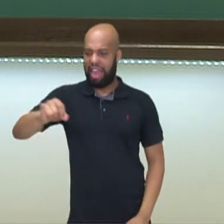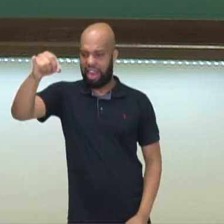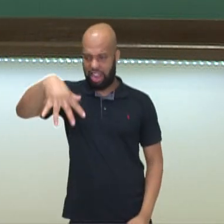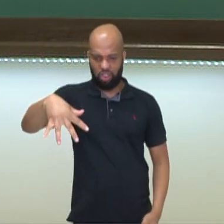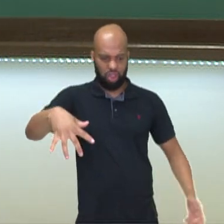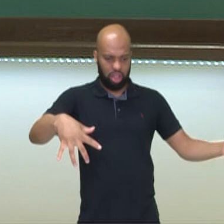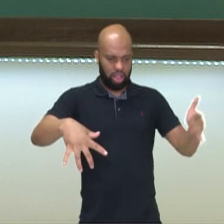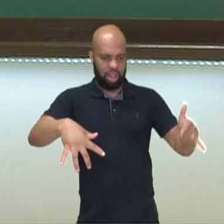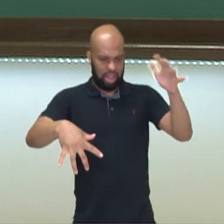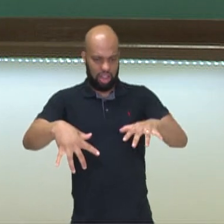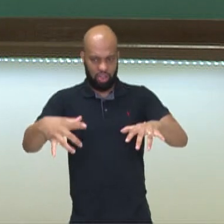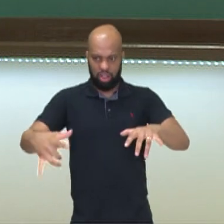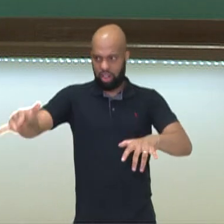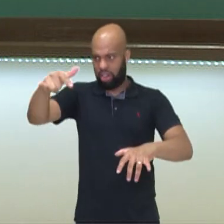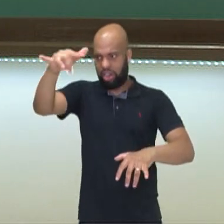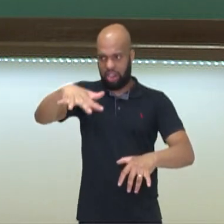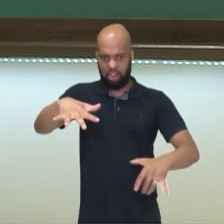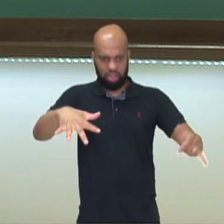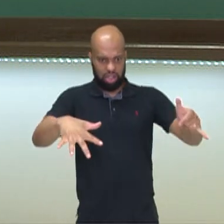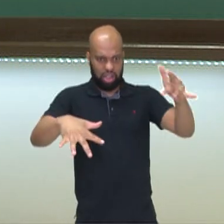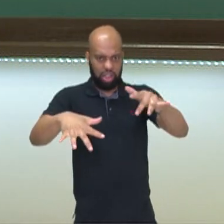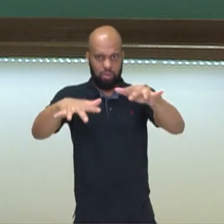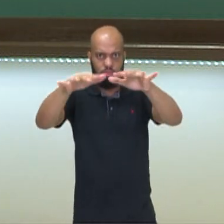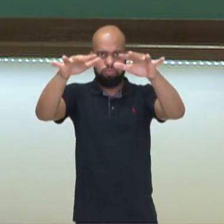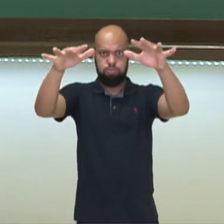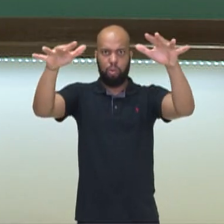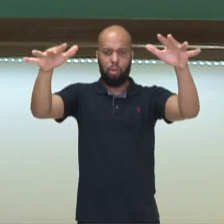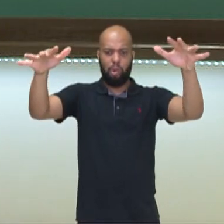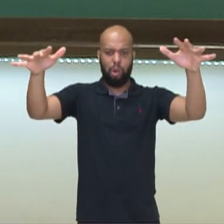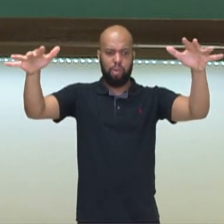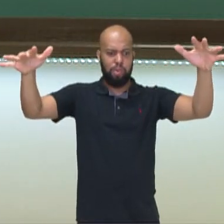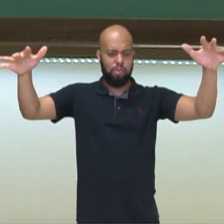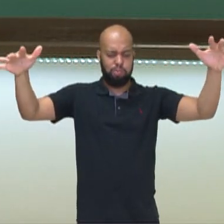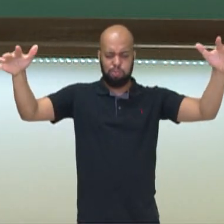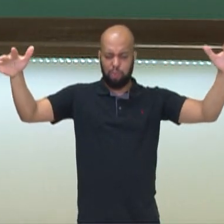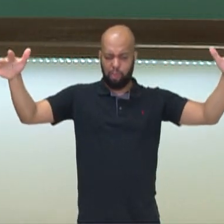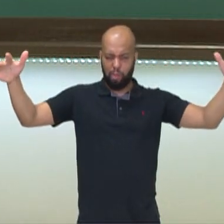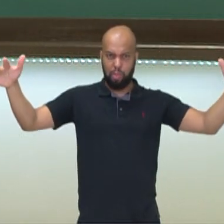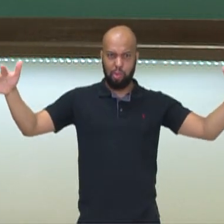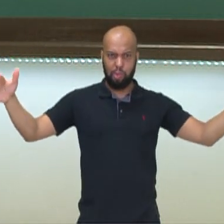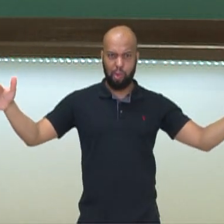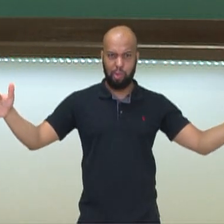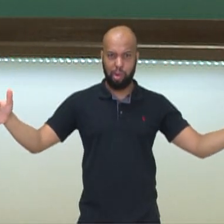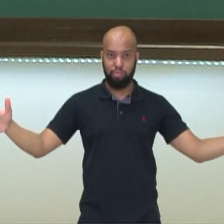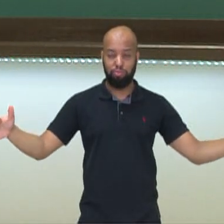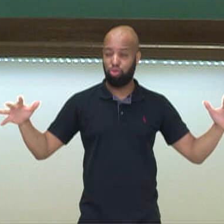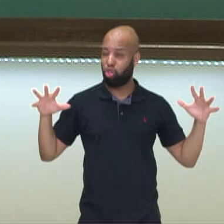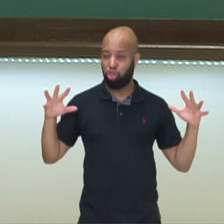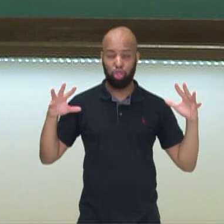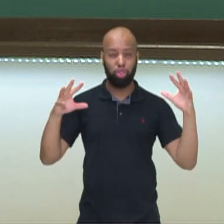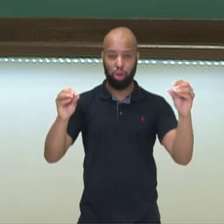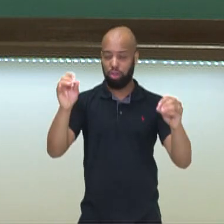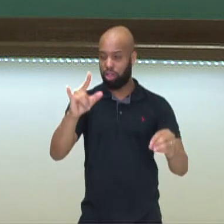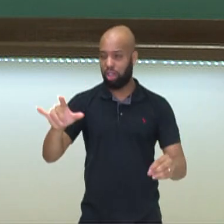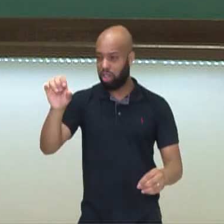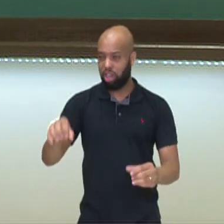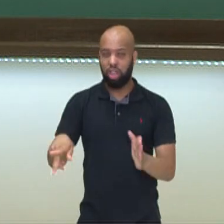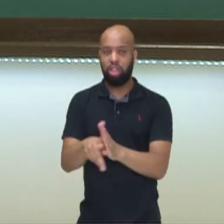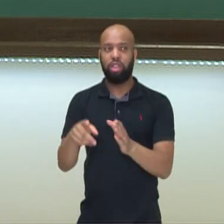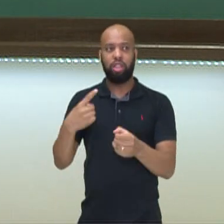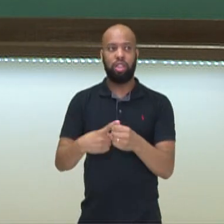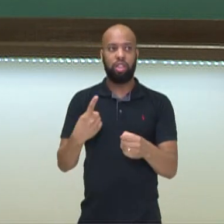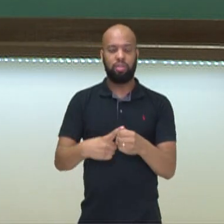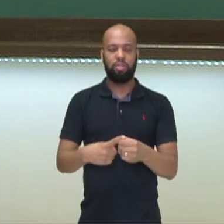amontoado de lixo no mesmo lugar. Então, todo lixo ele é descartado naquele lugar.